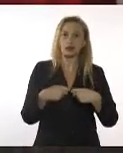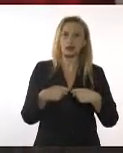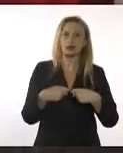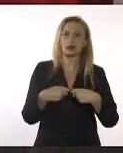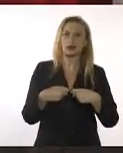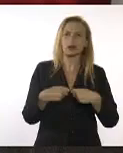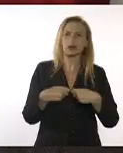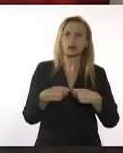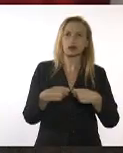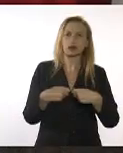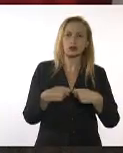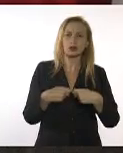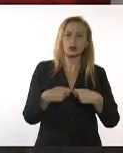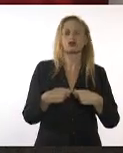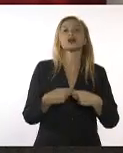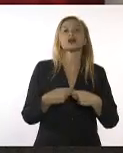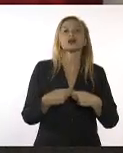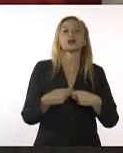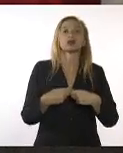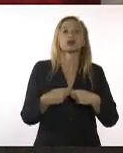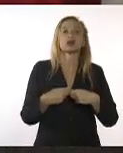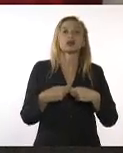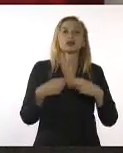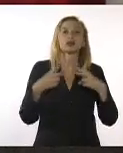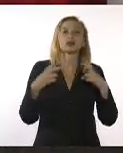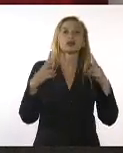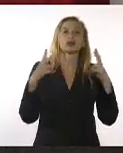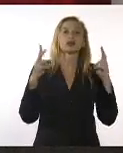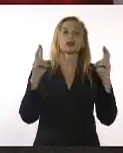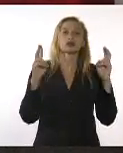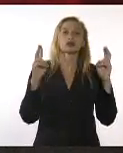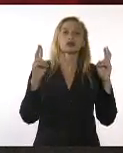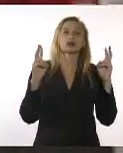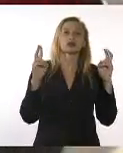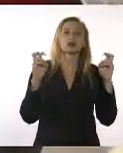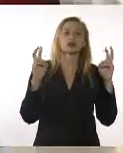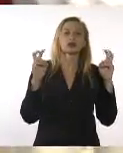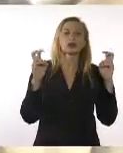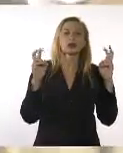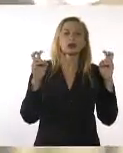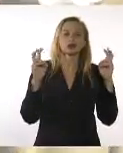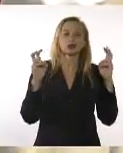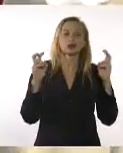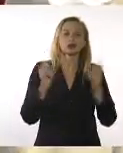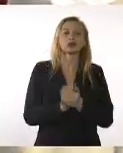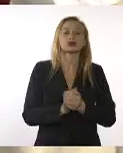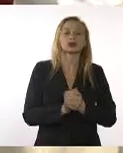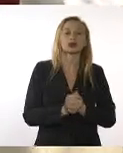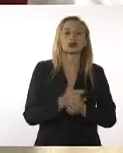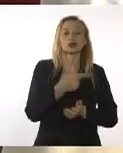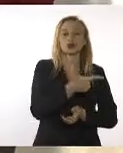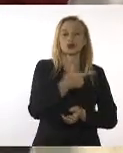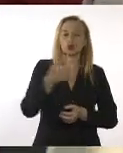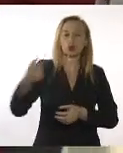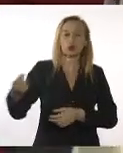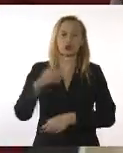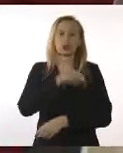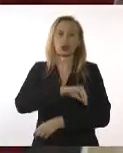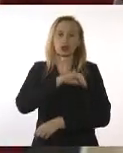e respectivos detalhamentos da despesa no orçamento de 2020,